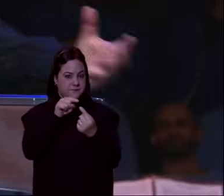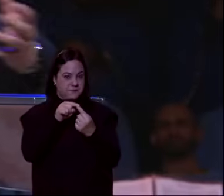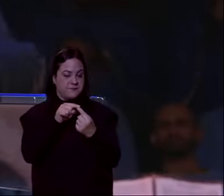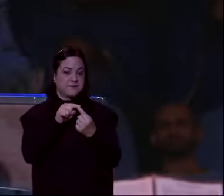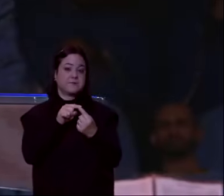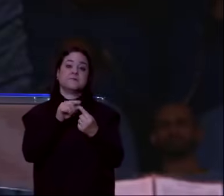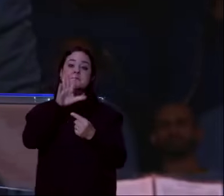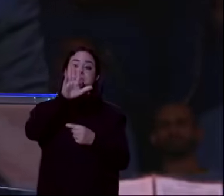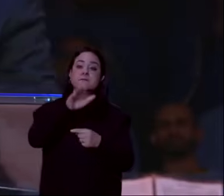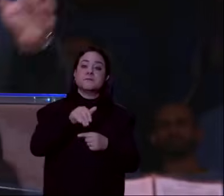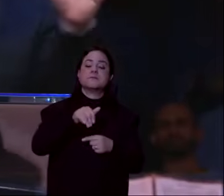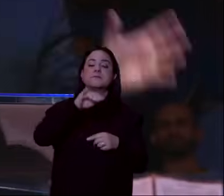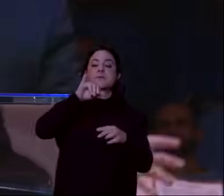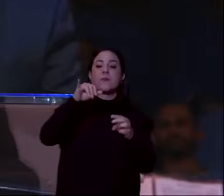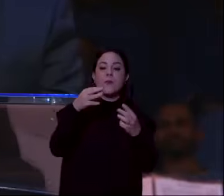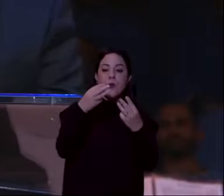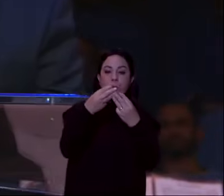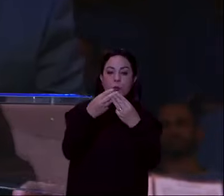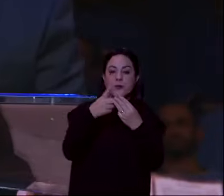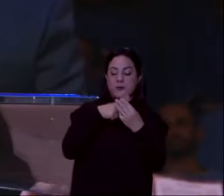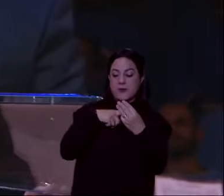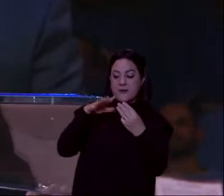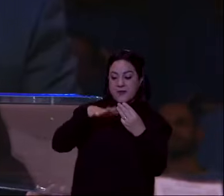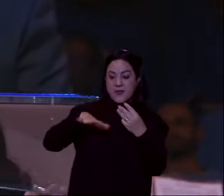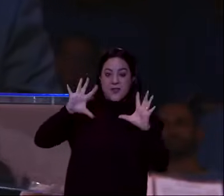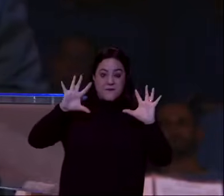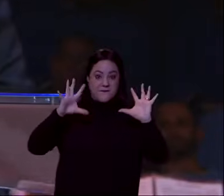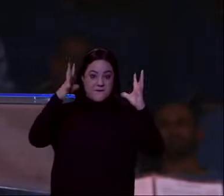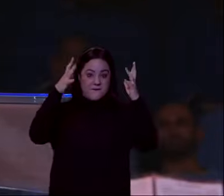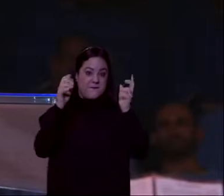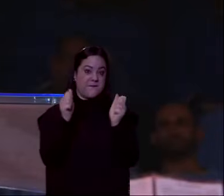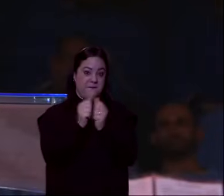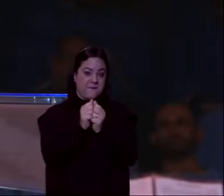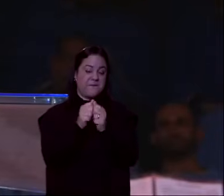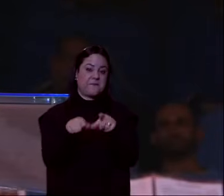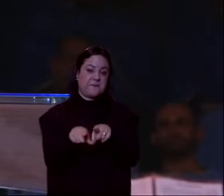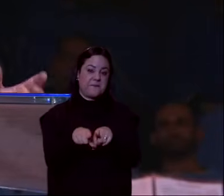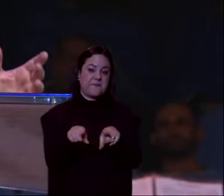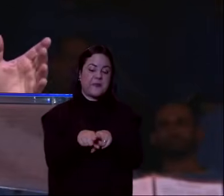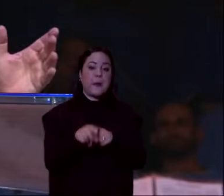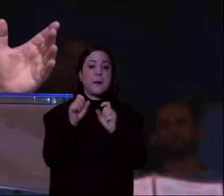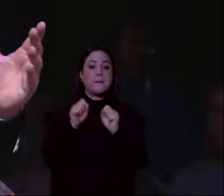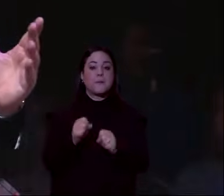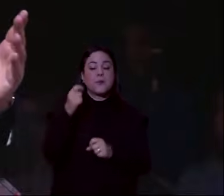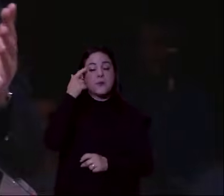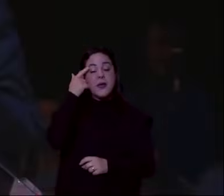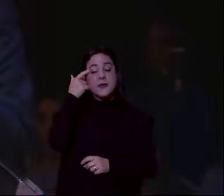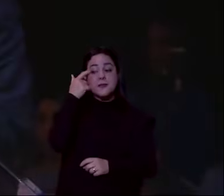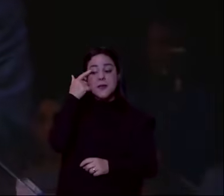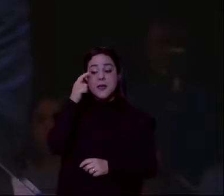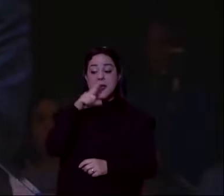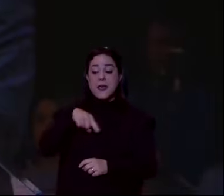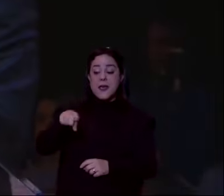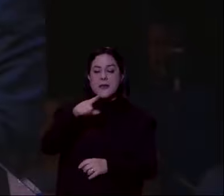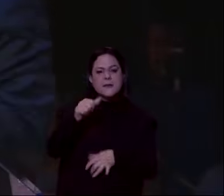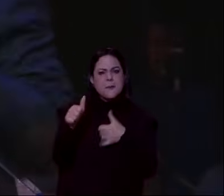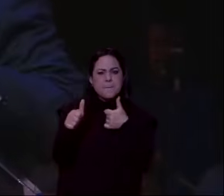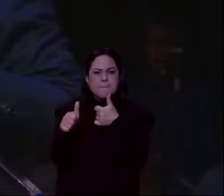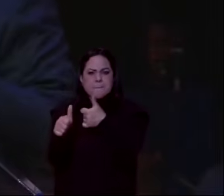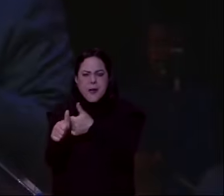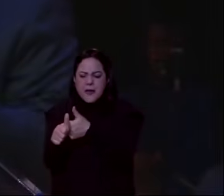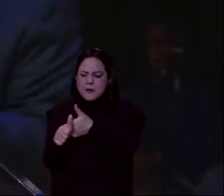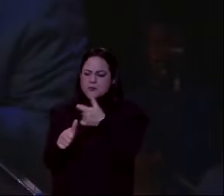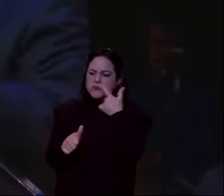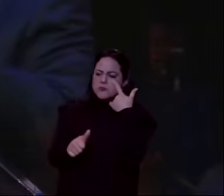os judeus que estavam ali no meio daquela festa, para que eles pudessem se aproximar